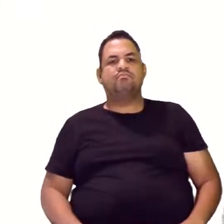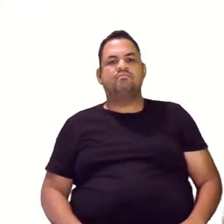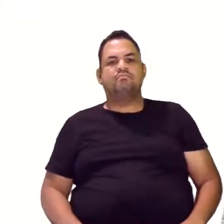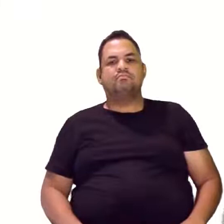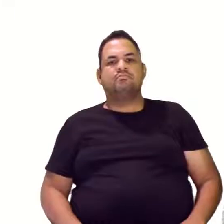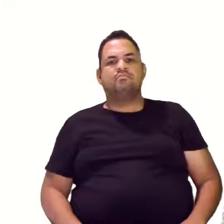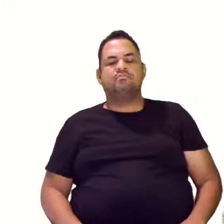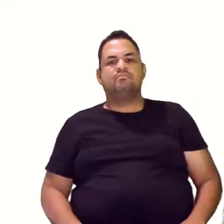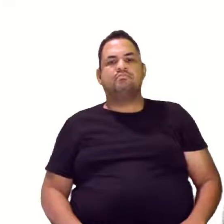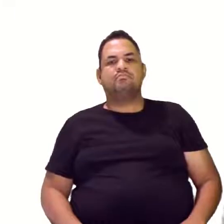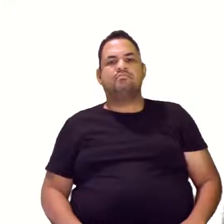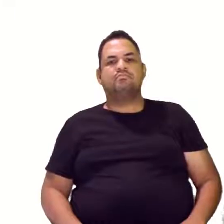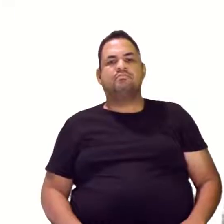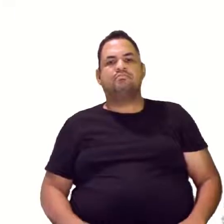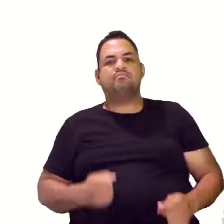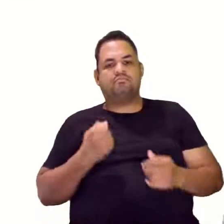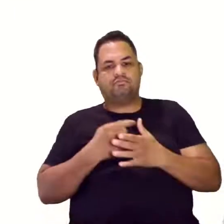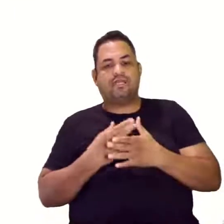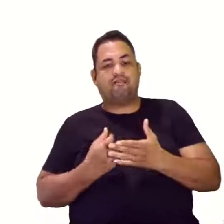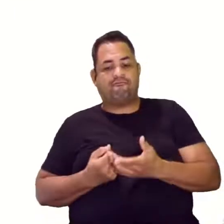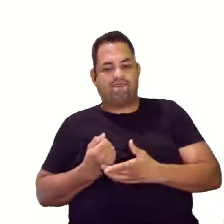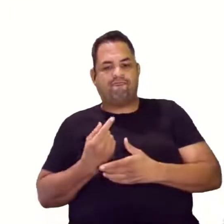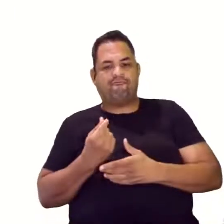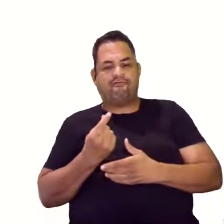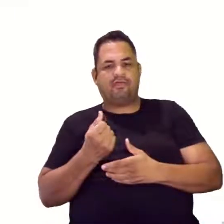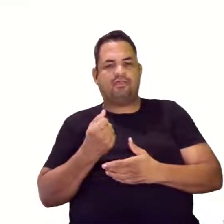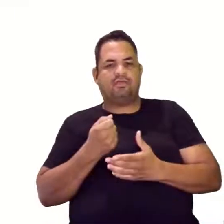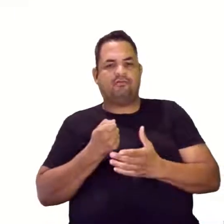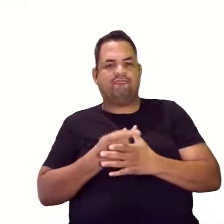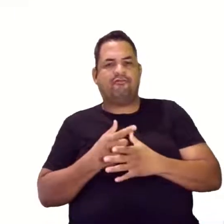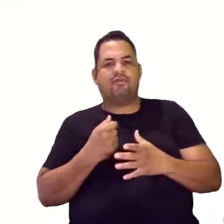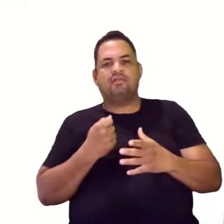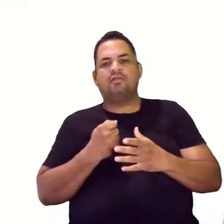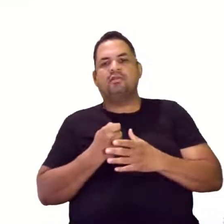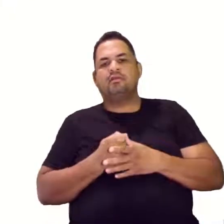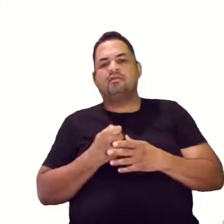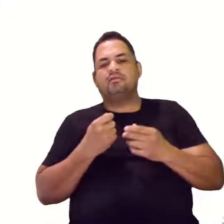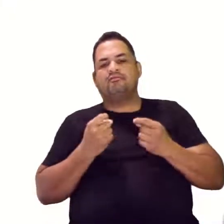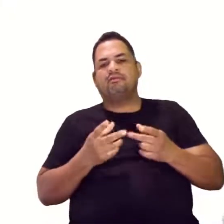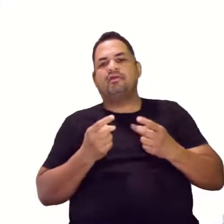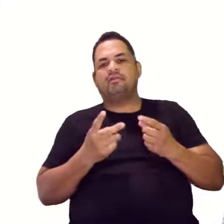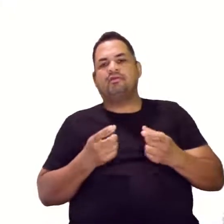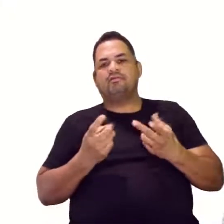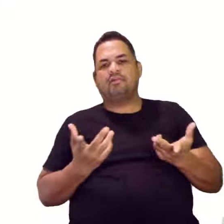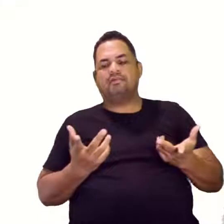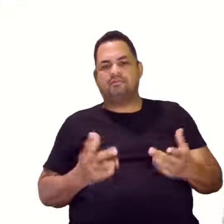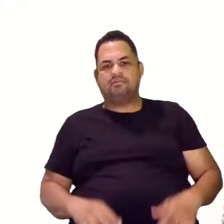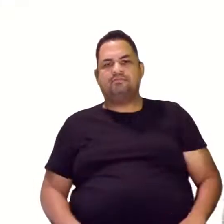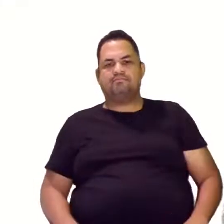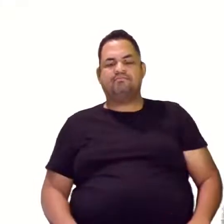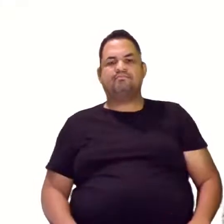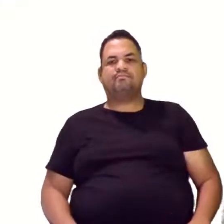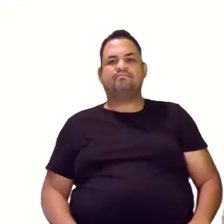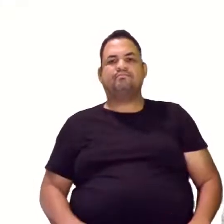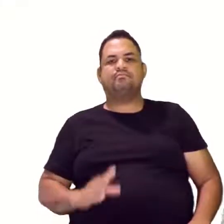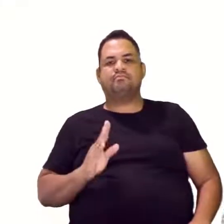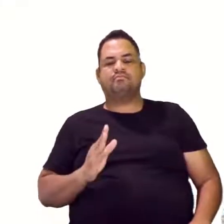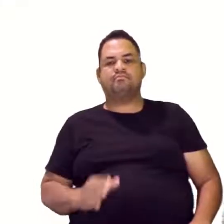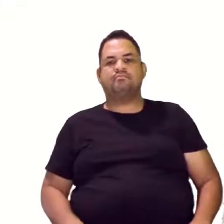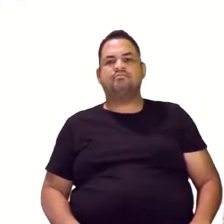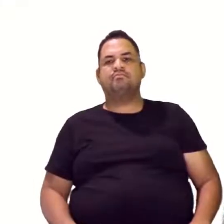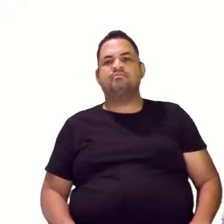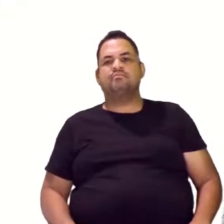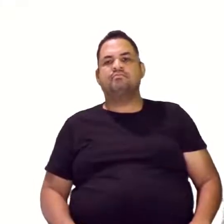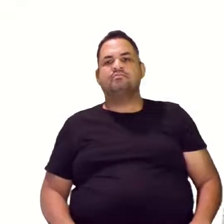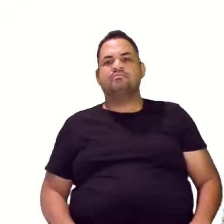E esse aqui já é o nosso preço de venda. A gente vai ter que descontar o preço de venda do que custa, né? Isso. Foi igual aquela outra que a gente fez, né?